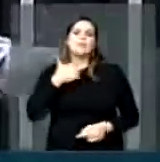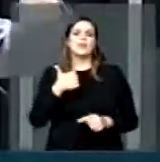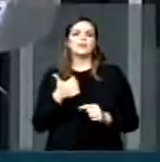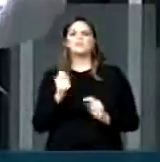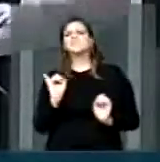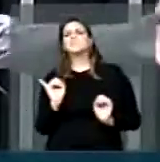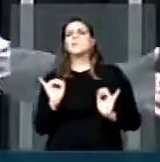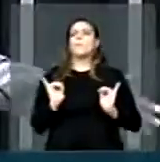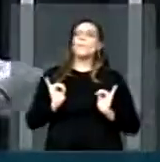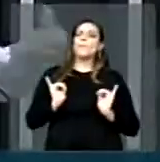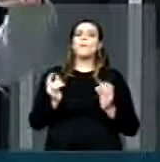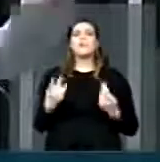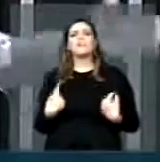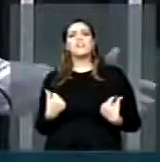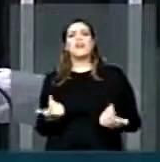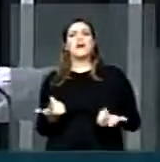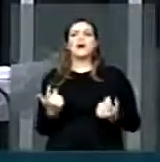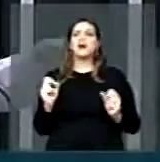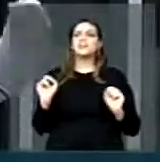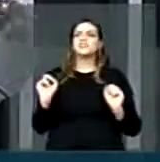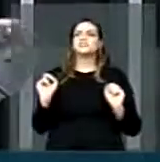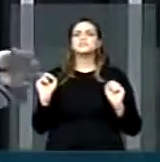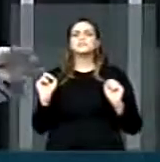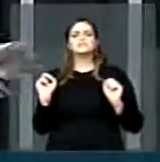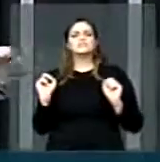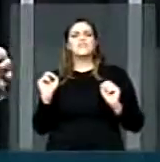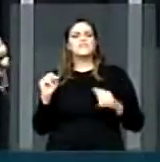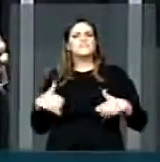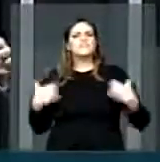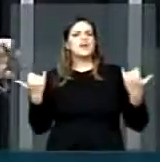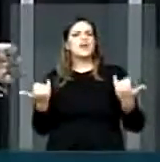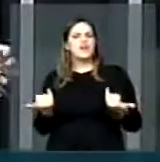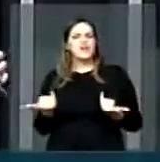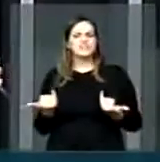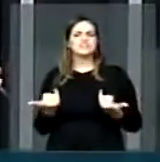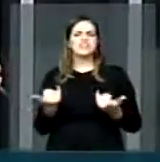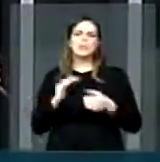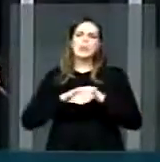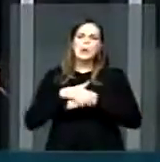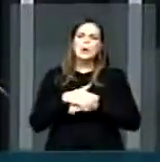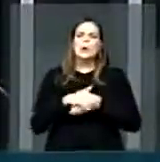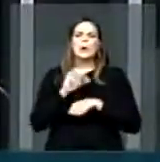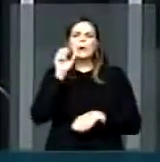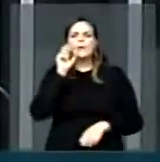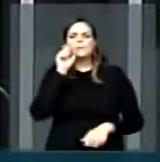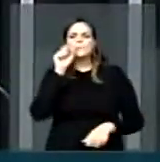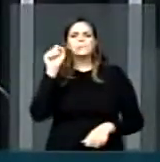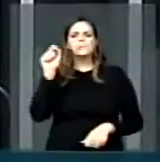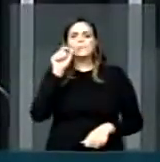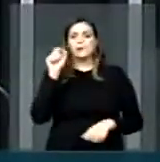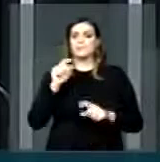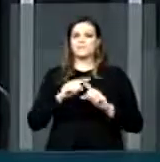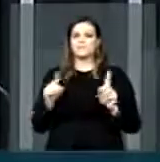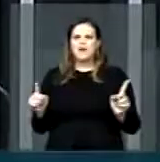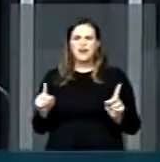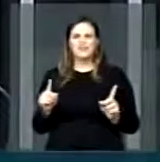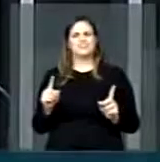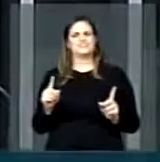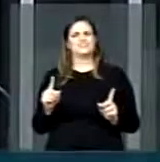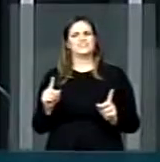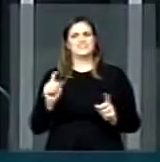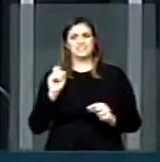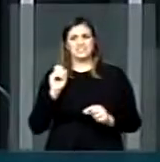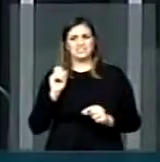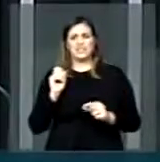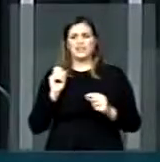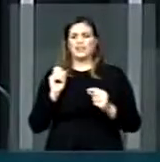que fazer, numa noite de festa aí, acender um charuto, jogar aquela fumaça lá para fora, agora para dentro não, que aí